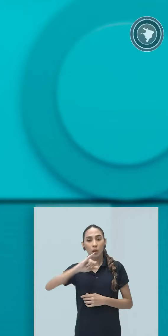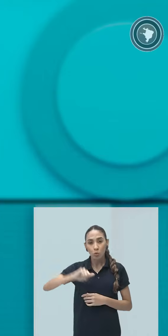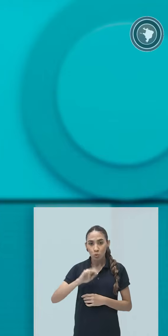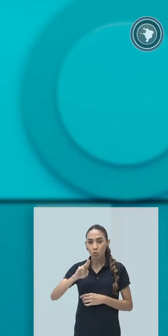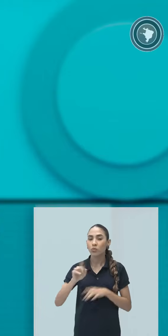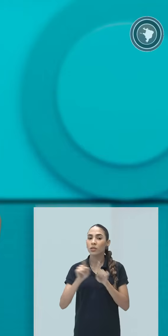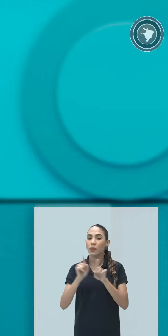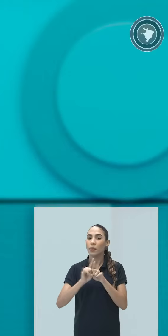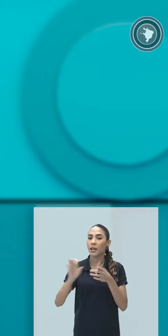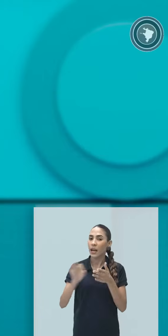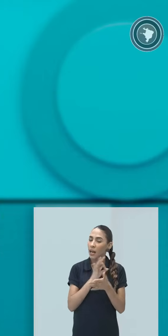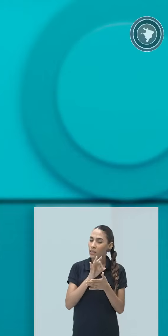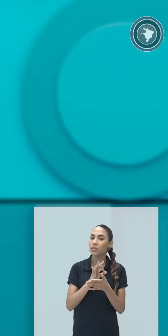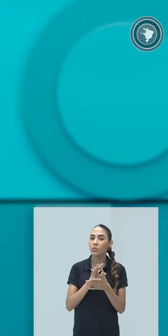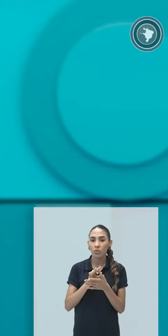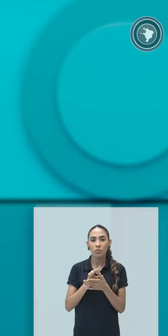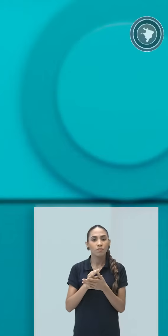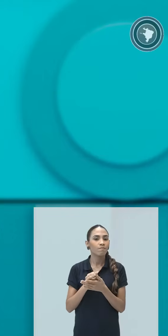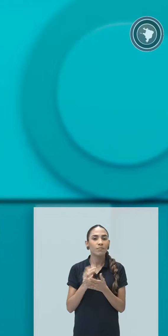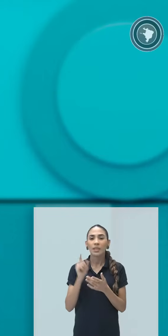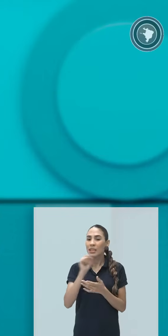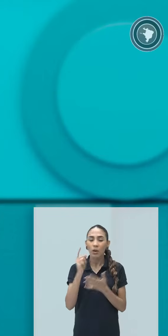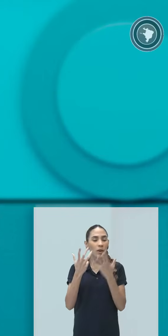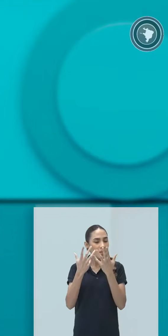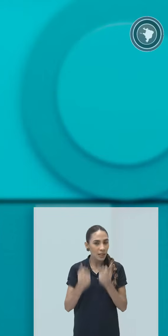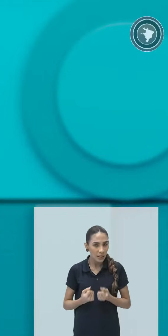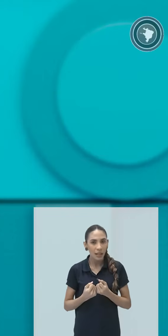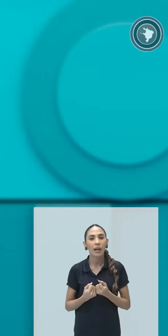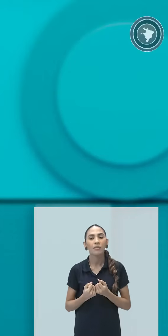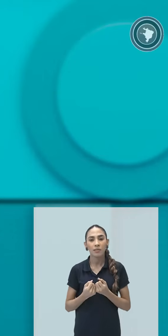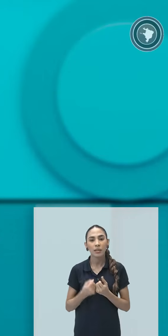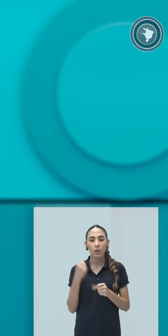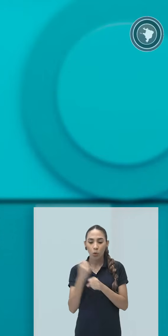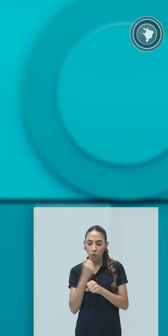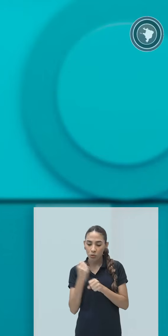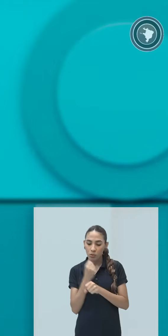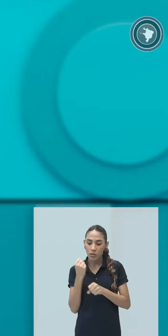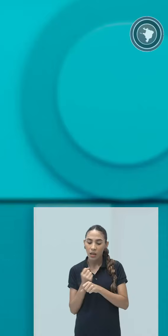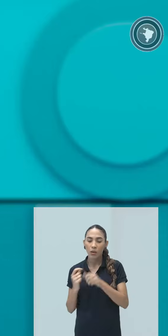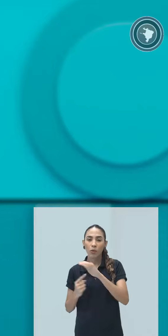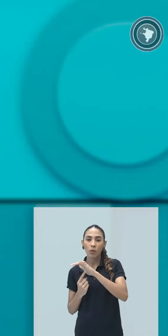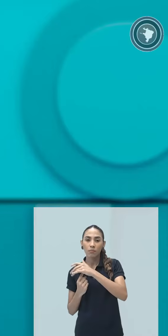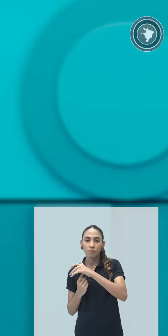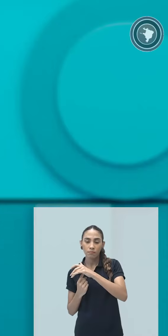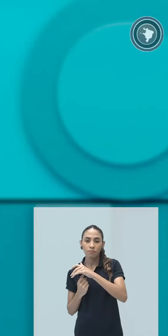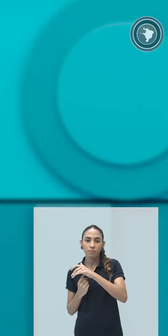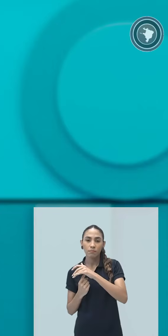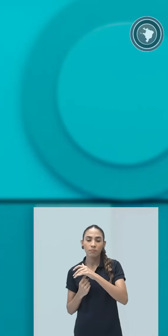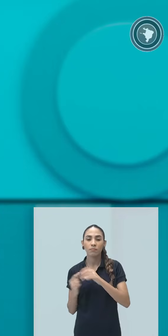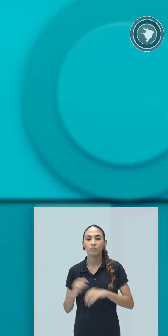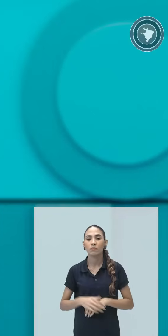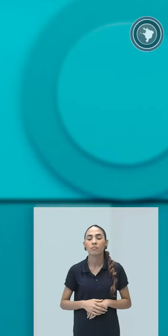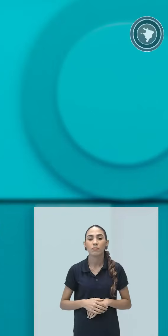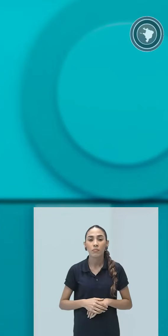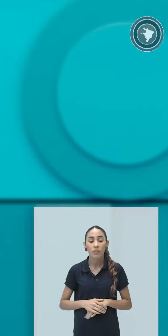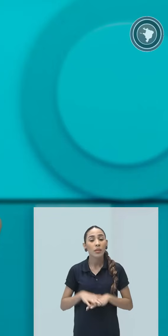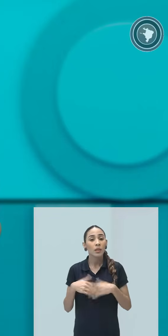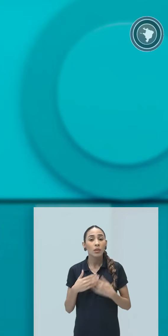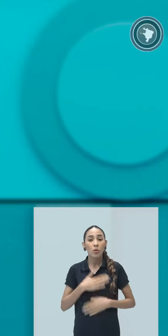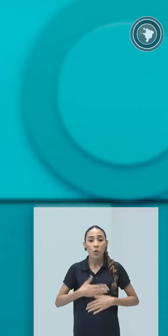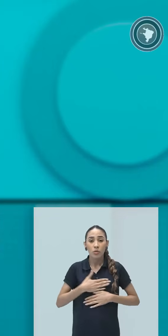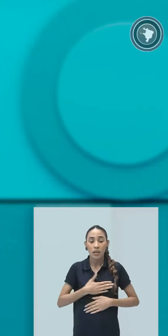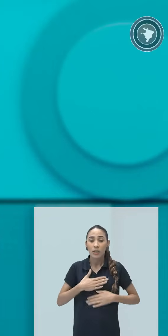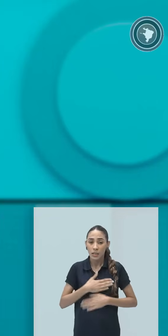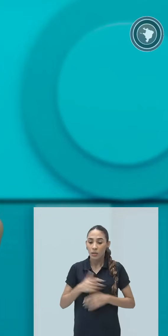assinou também, dizendo que ela era contra a destruição da praça e que ela gostaria de que aquele